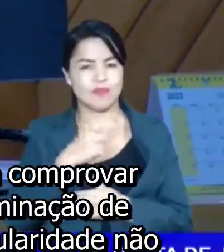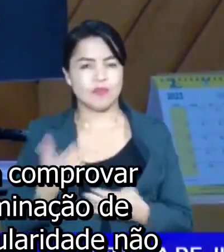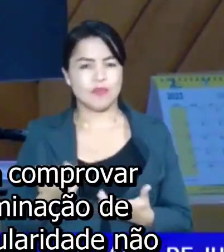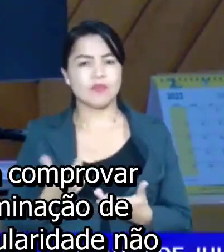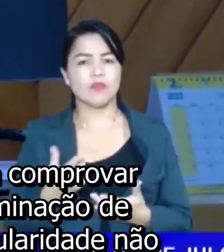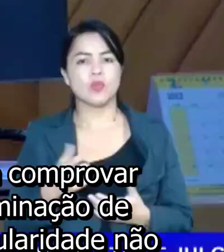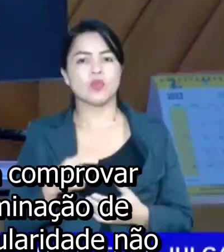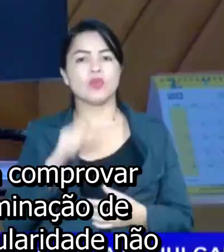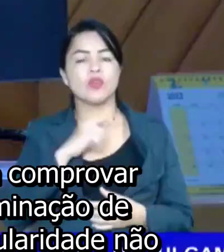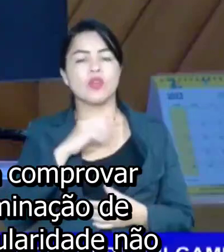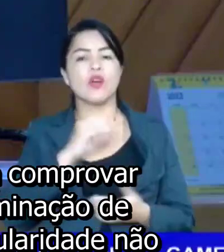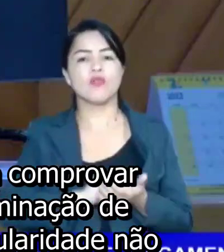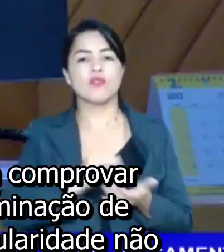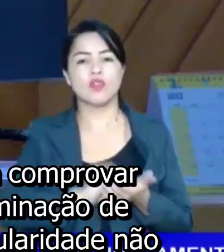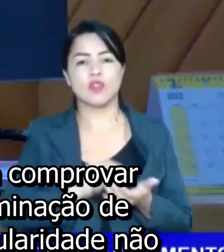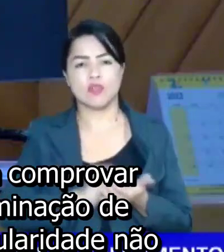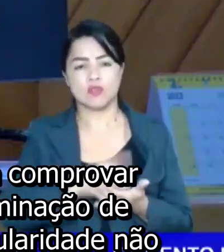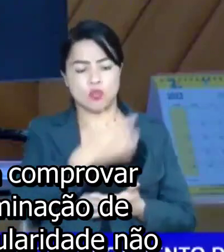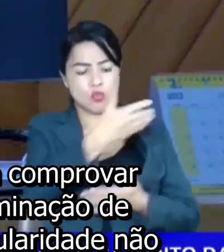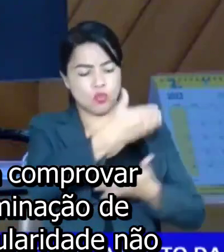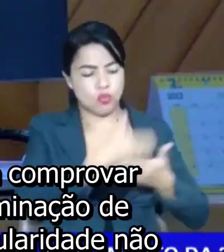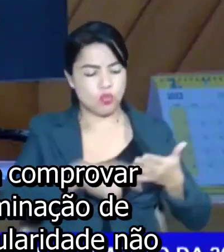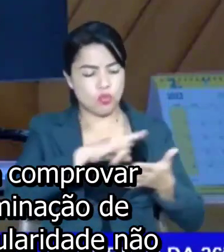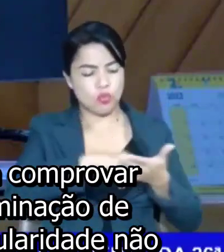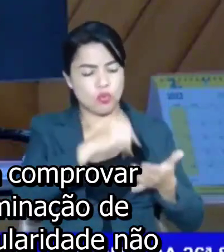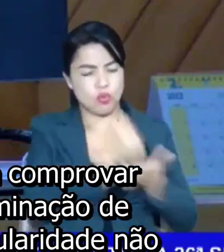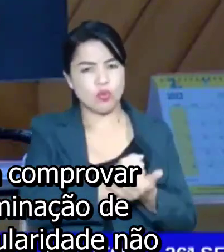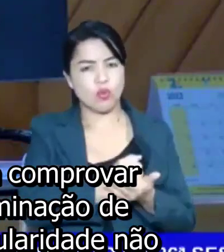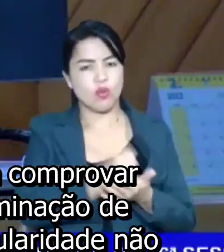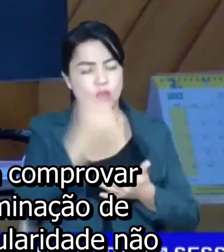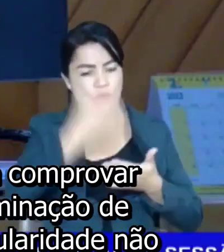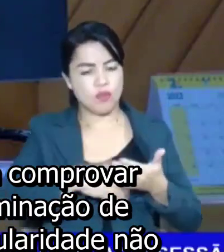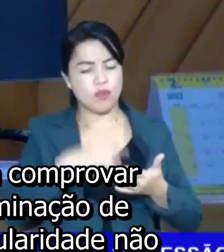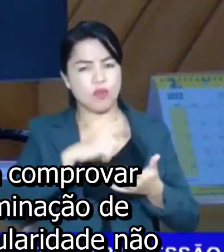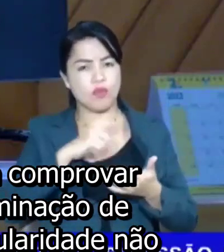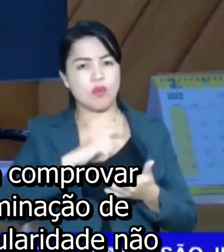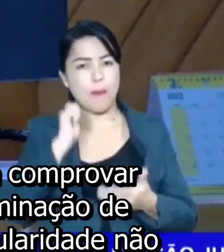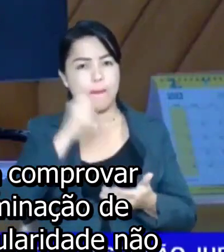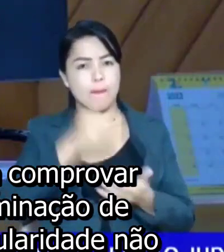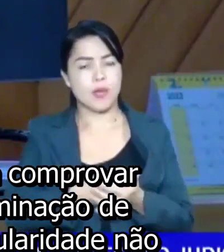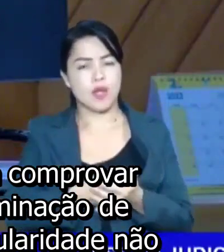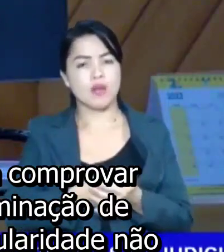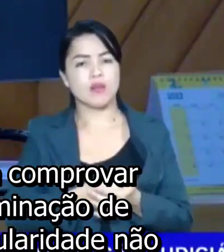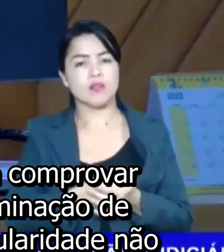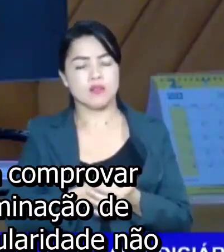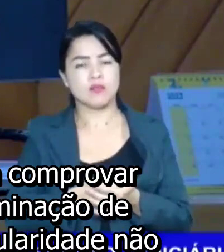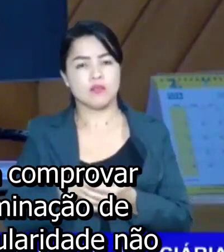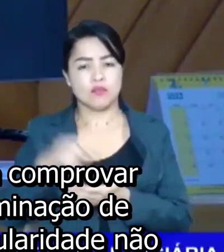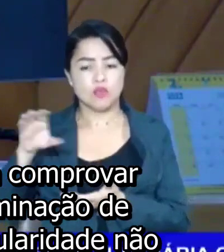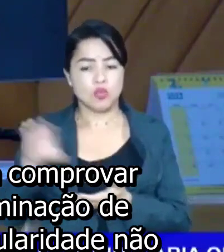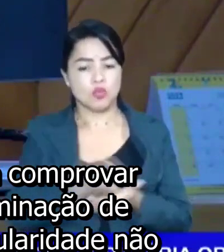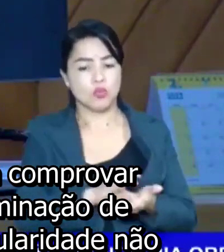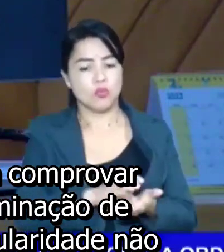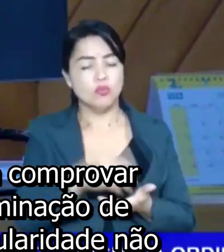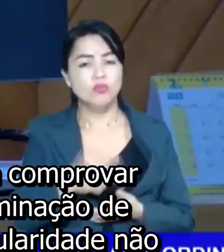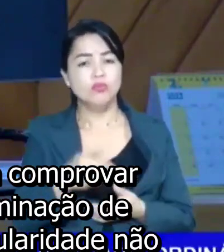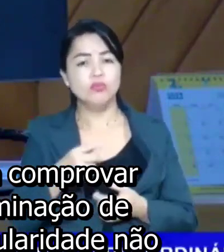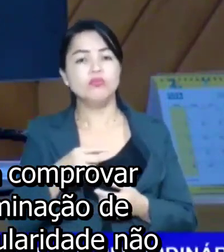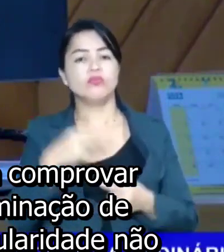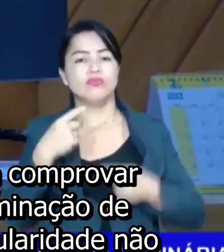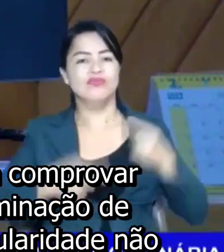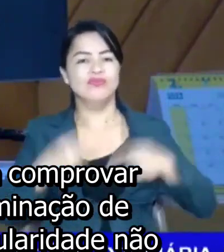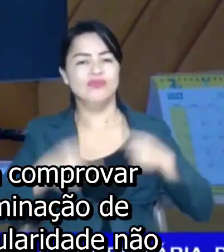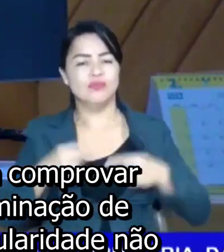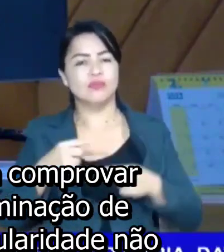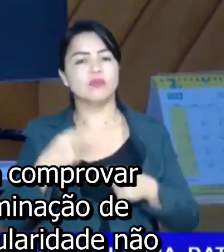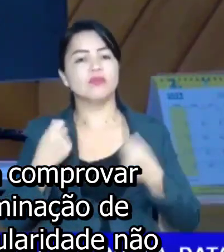Frise-se que a ausência de documentos fiscais aptos a comprovar o pagamento de despesas eleitorais implica na